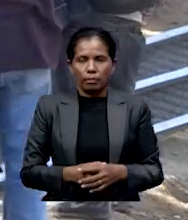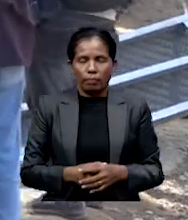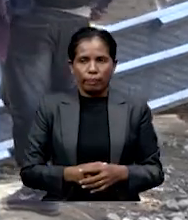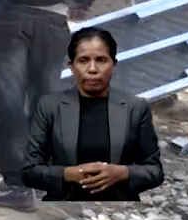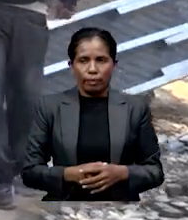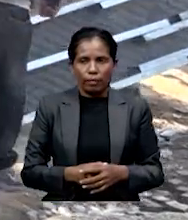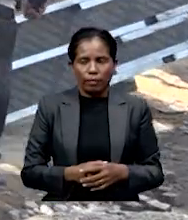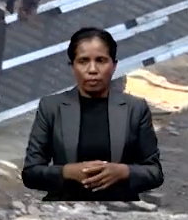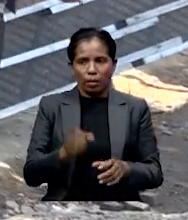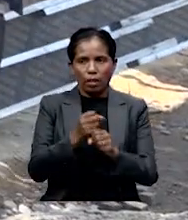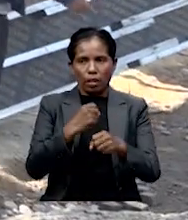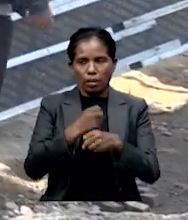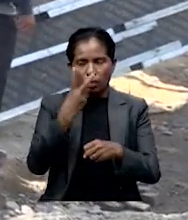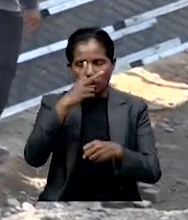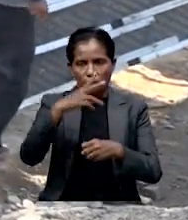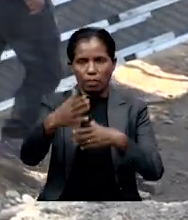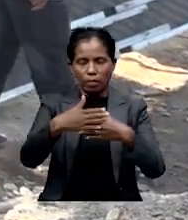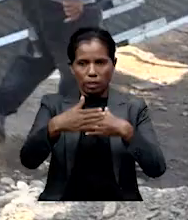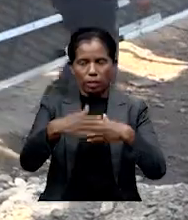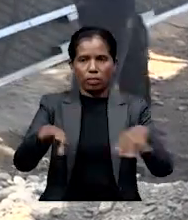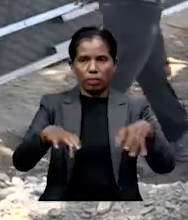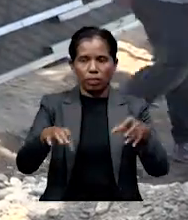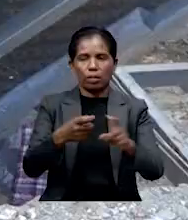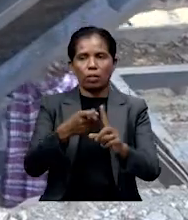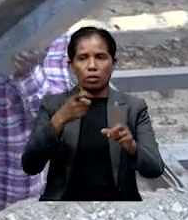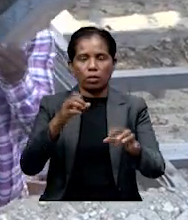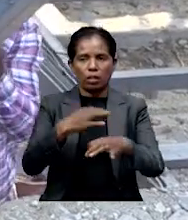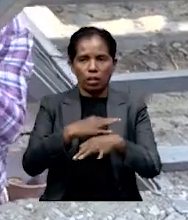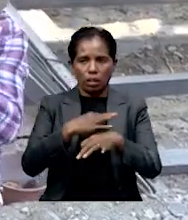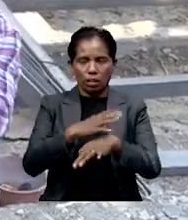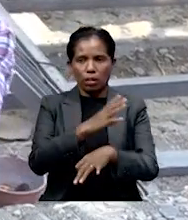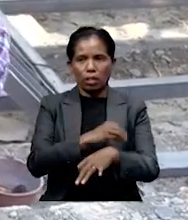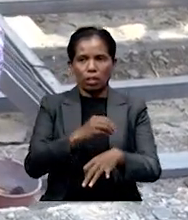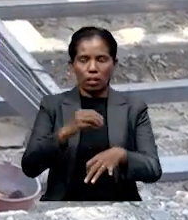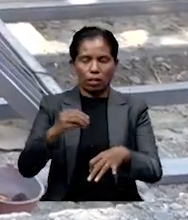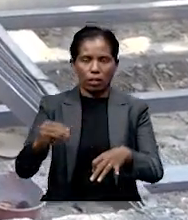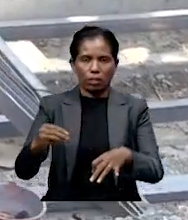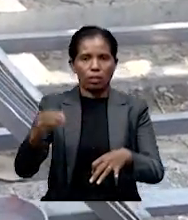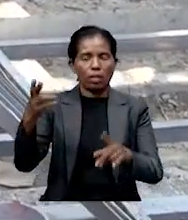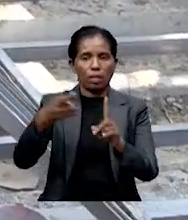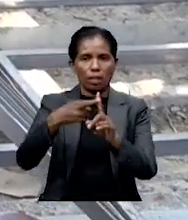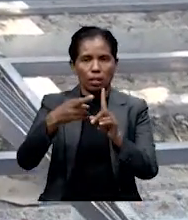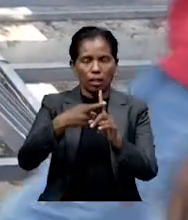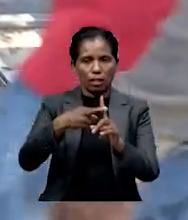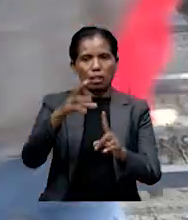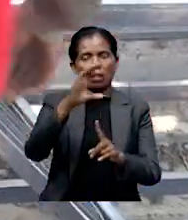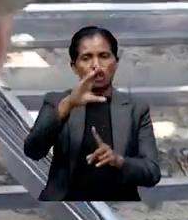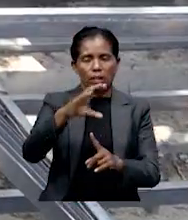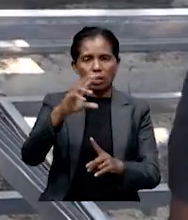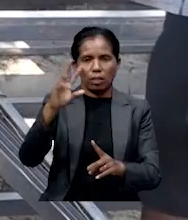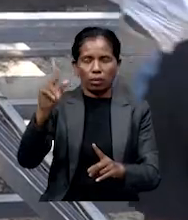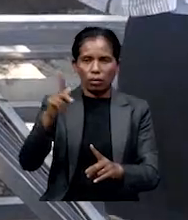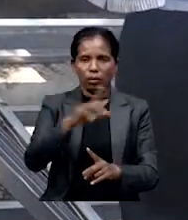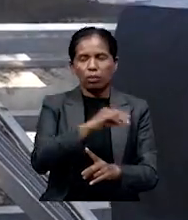Inspeção ne halau hodihare basic progresso husi construção memorial massacre Santa Cruz ne beto agora construção se